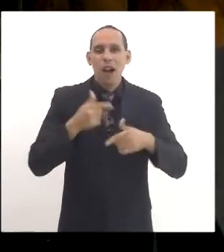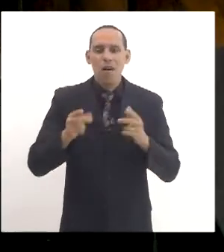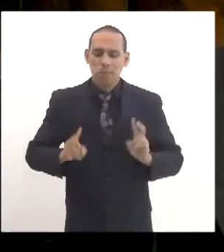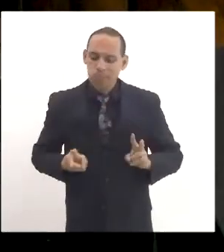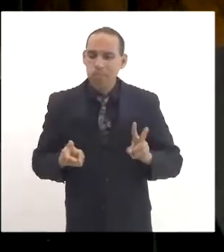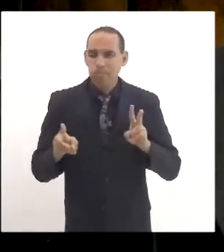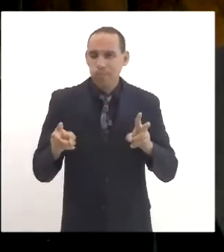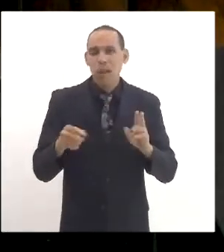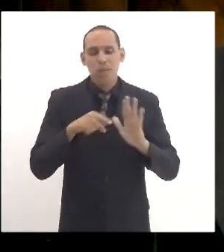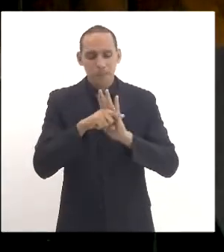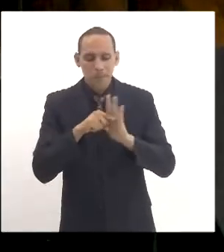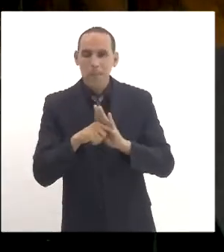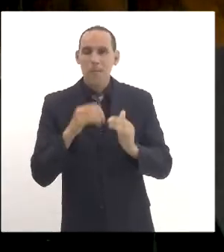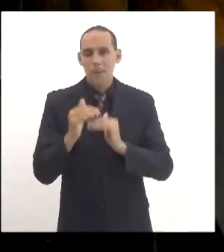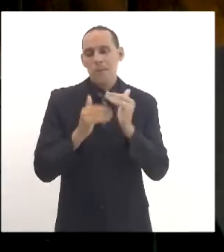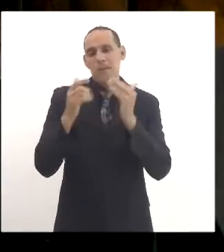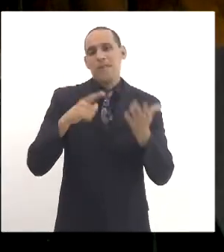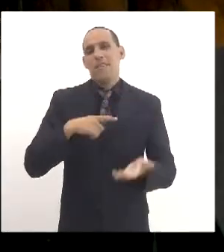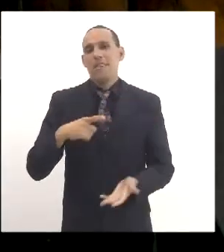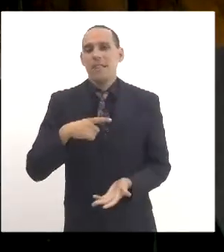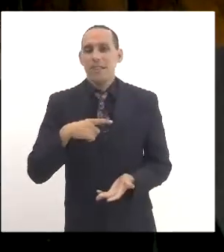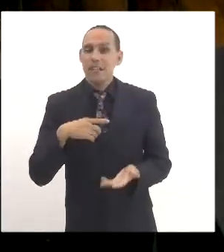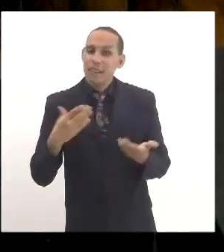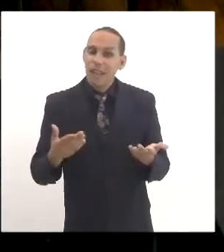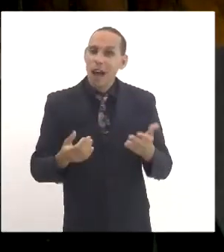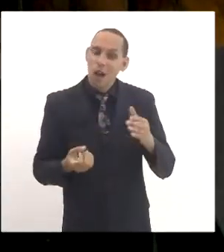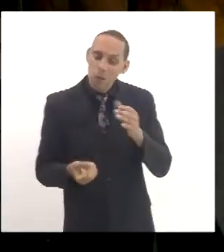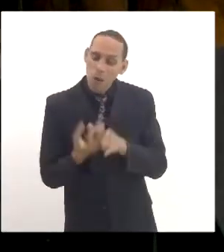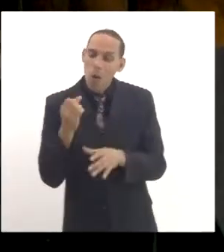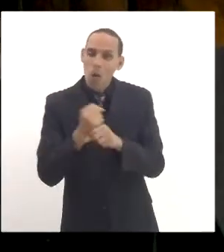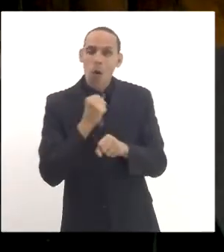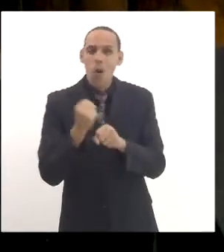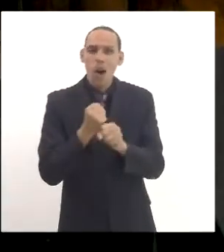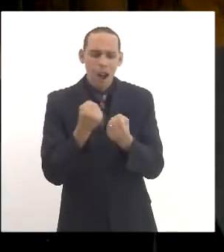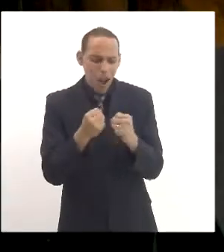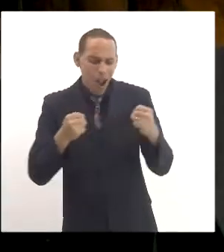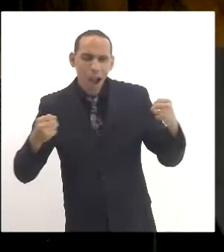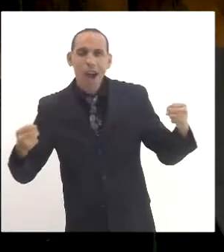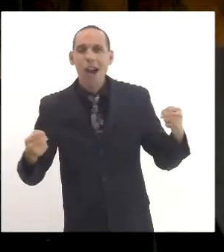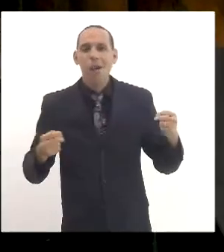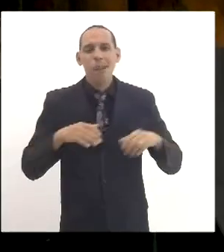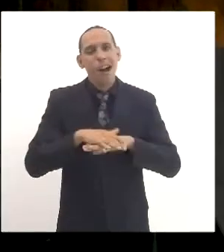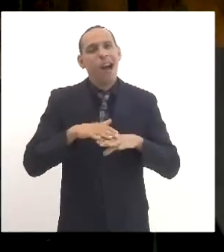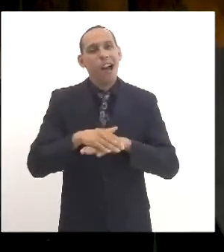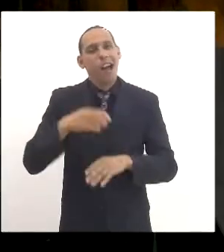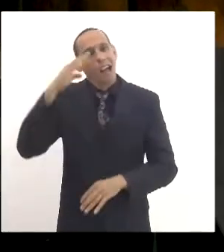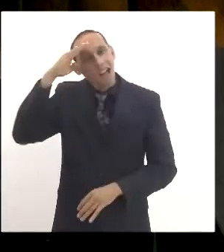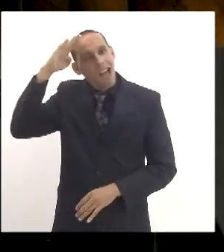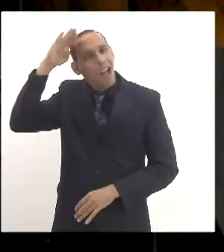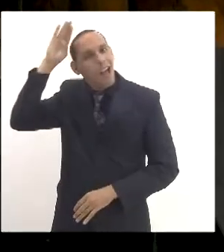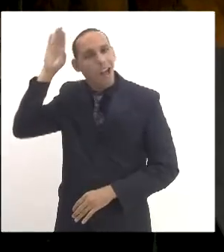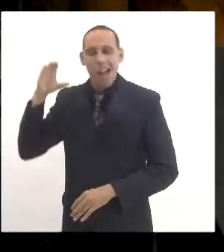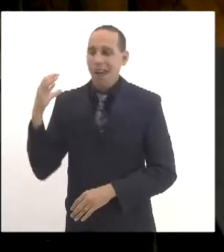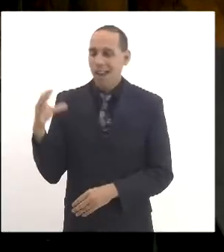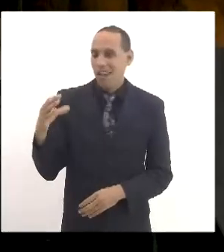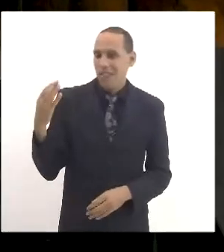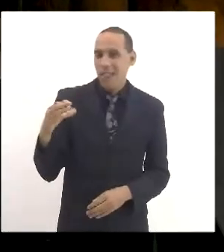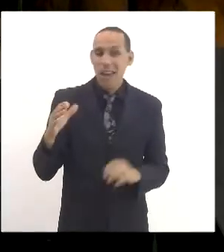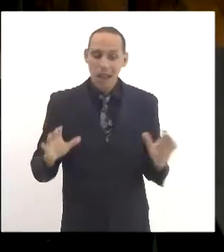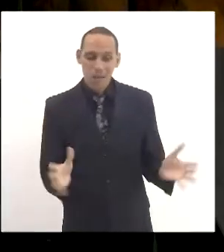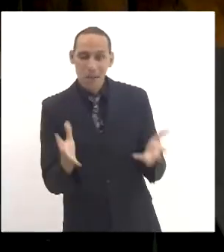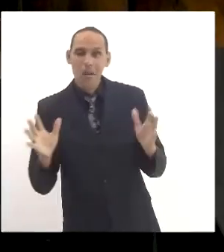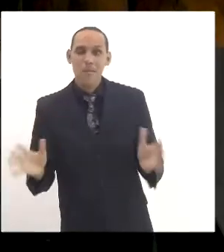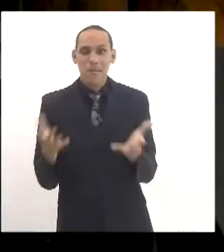e desenvolvimento. Noutras palavras, construam e expandam as vossas redes académicas e científicas e estimulem